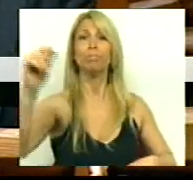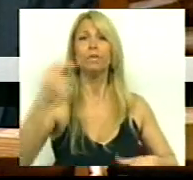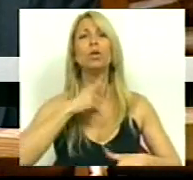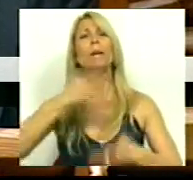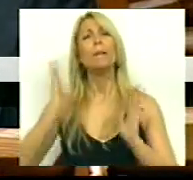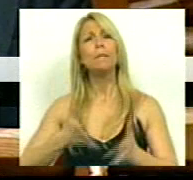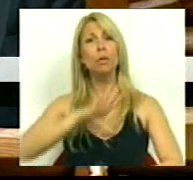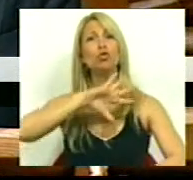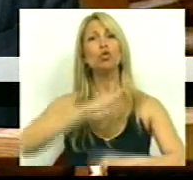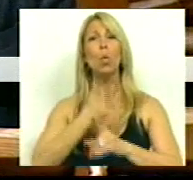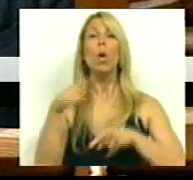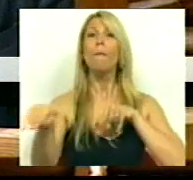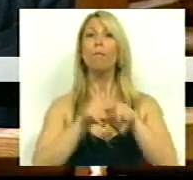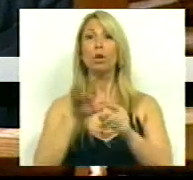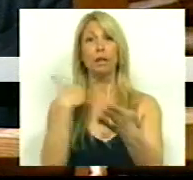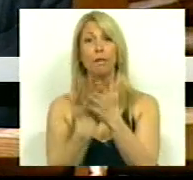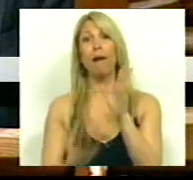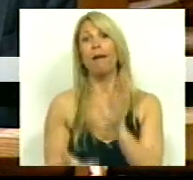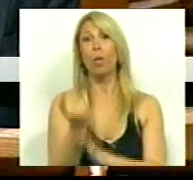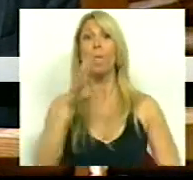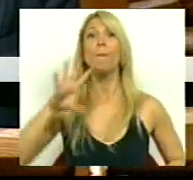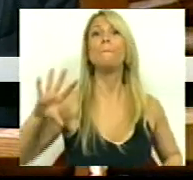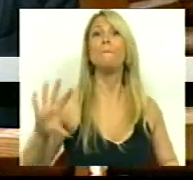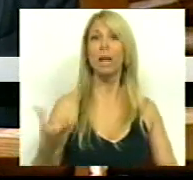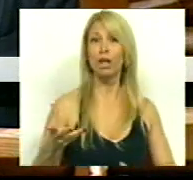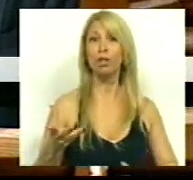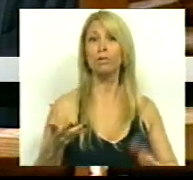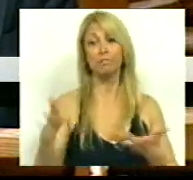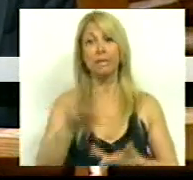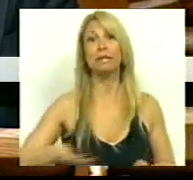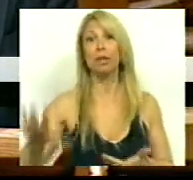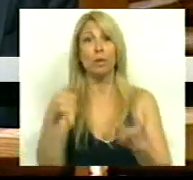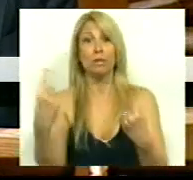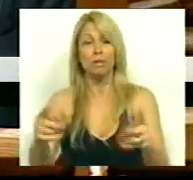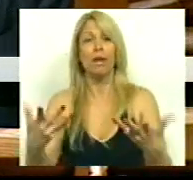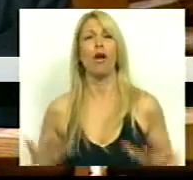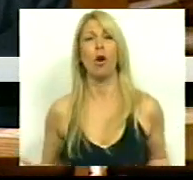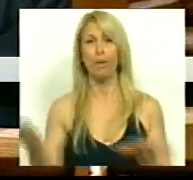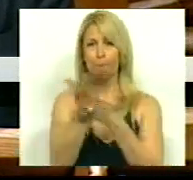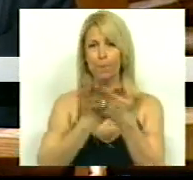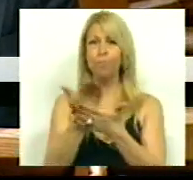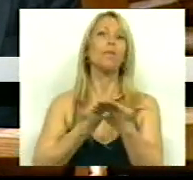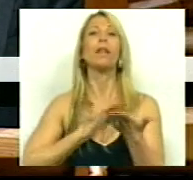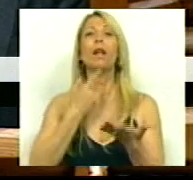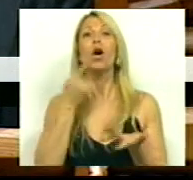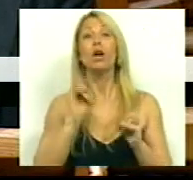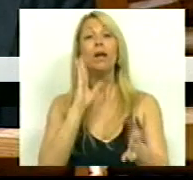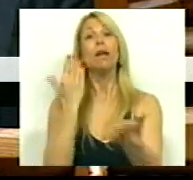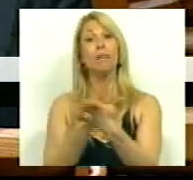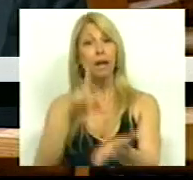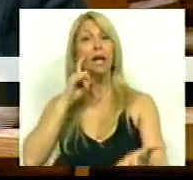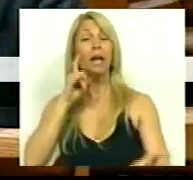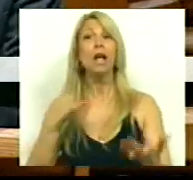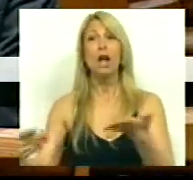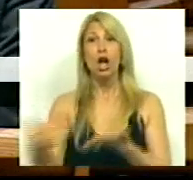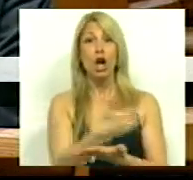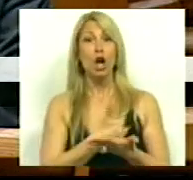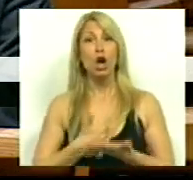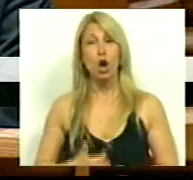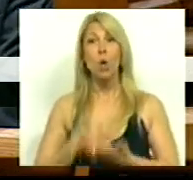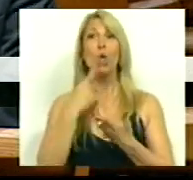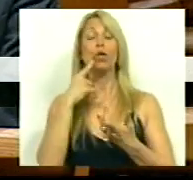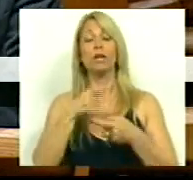outra política que recupere o país da situação onde está colocado. Renegociar a dívida para garantir recursos ao investimento